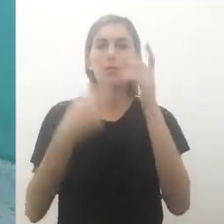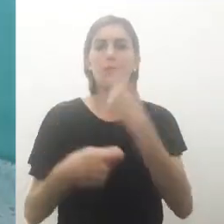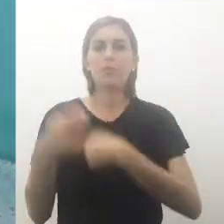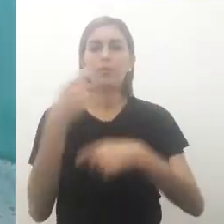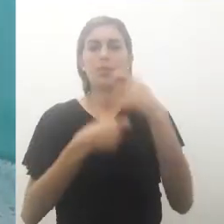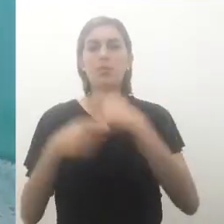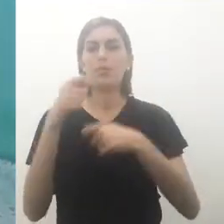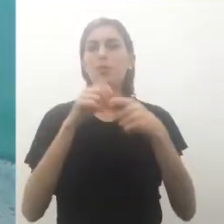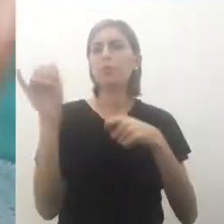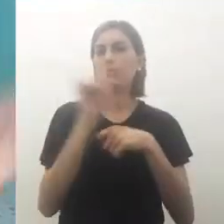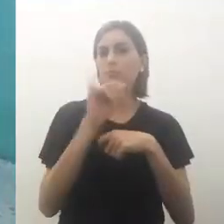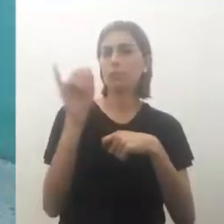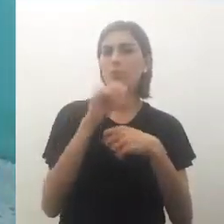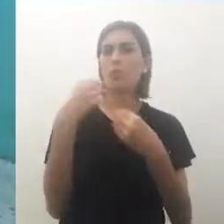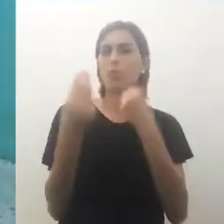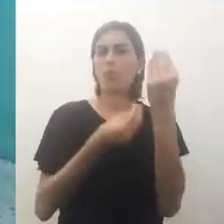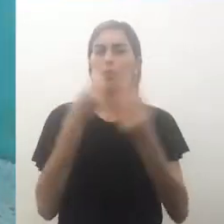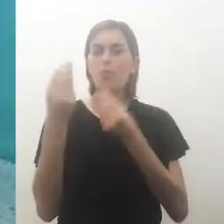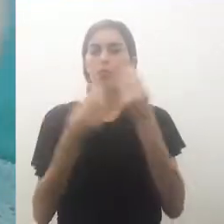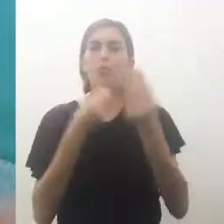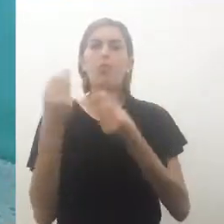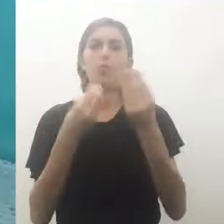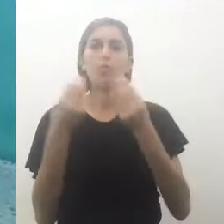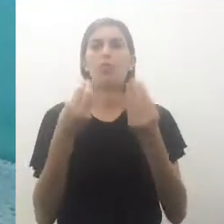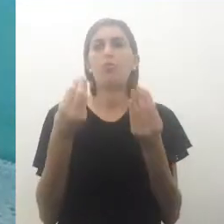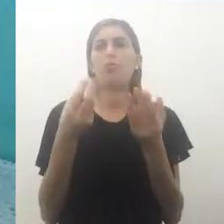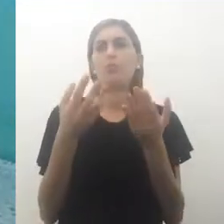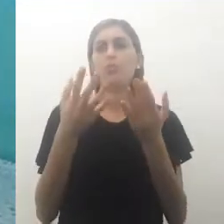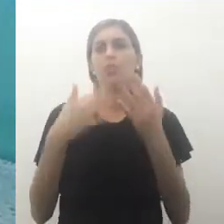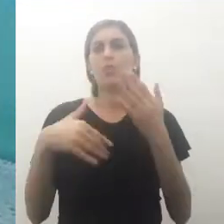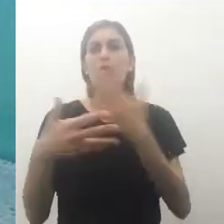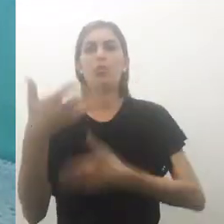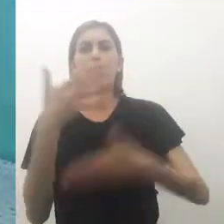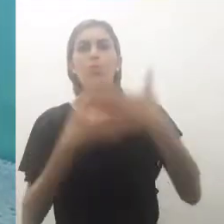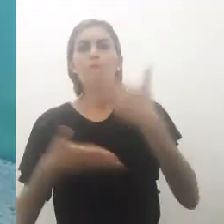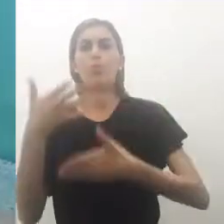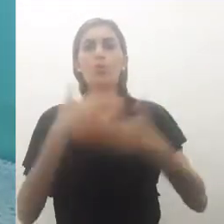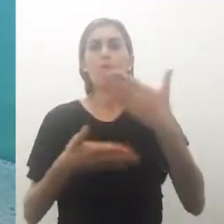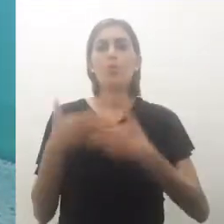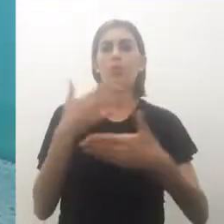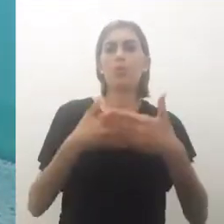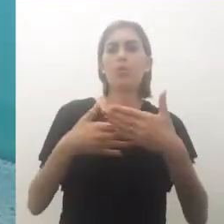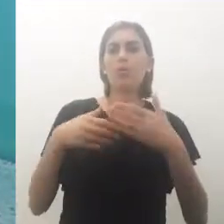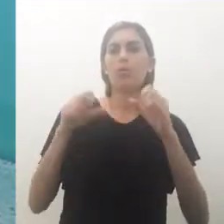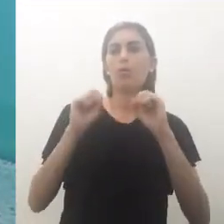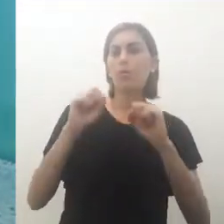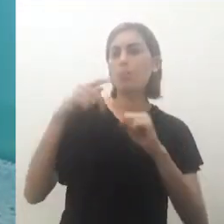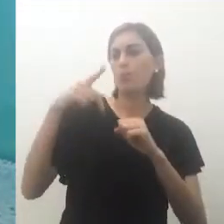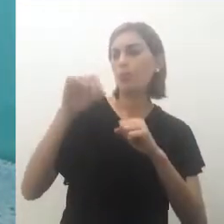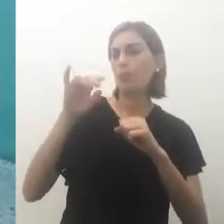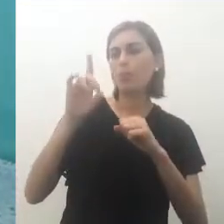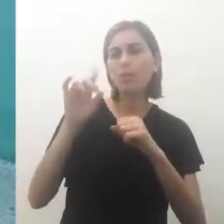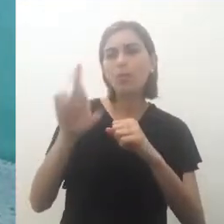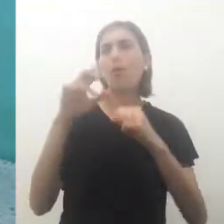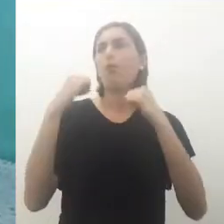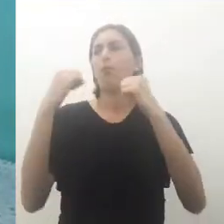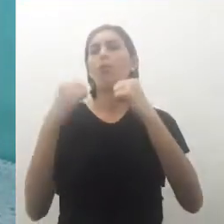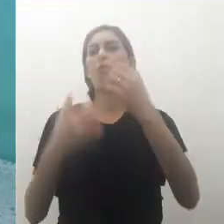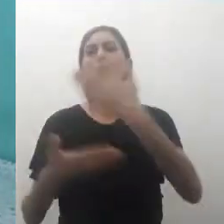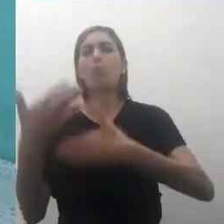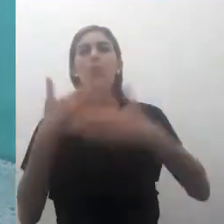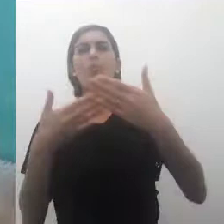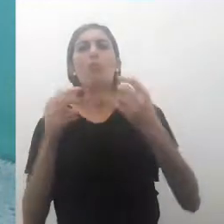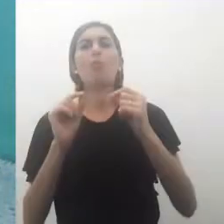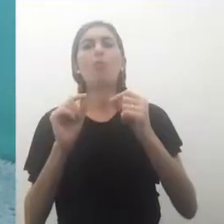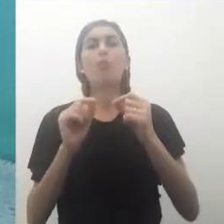mercado internacional, como é que funciona essa questão de troca, da relação de poder entre estados, né?